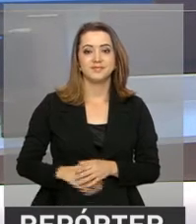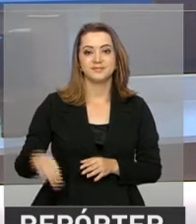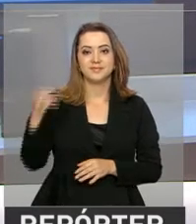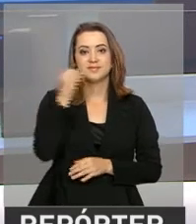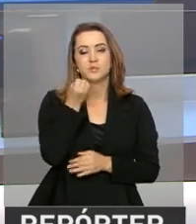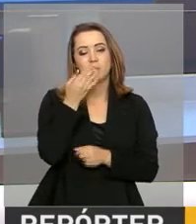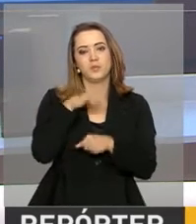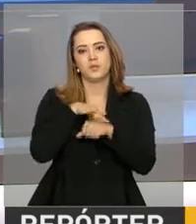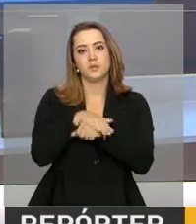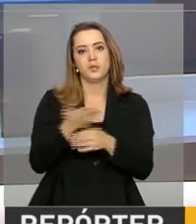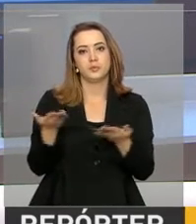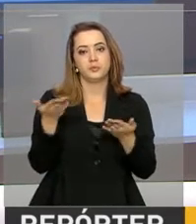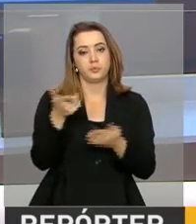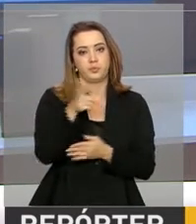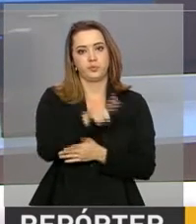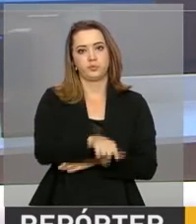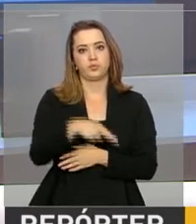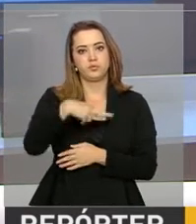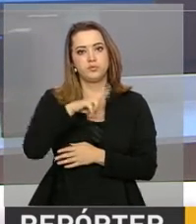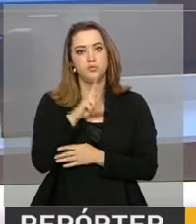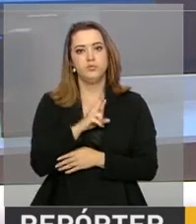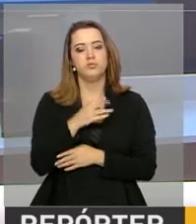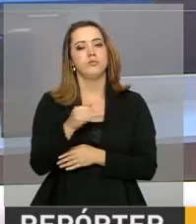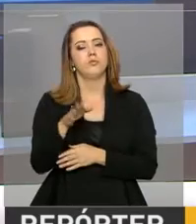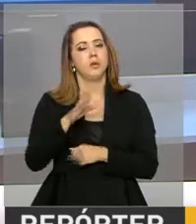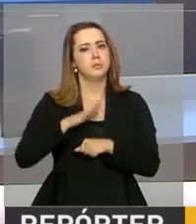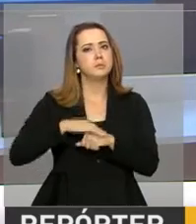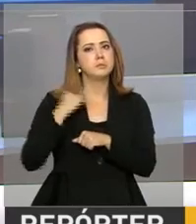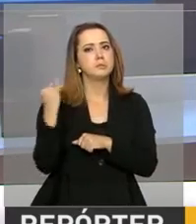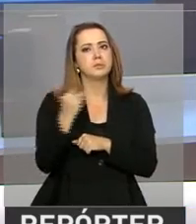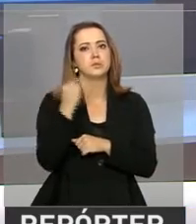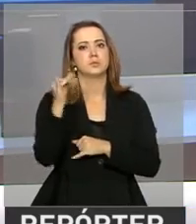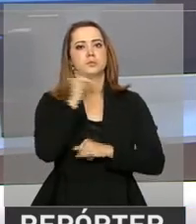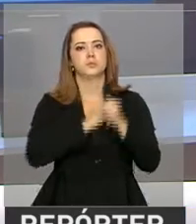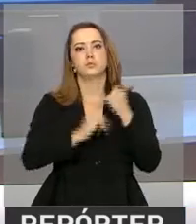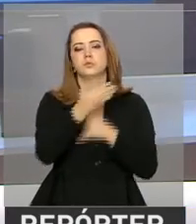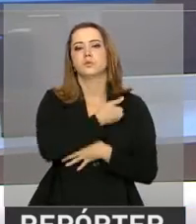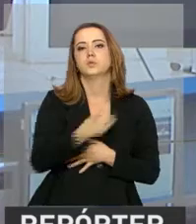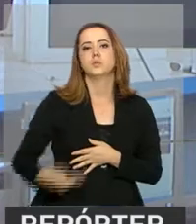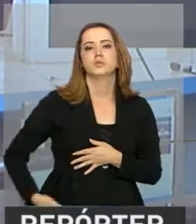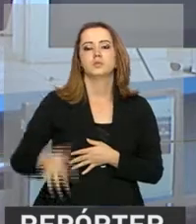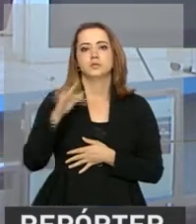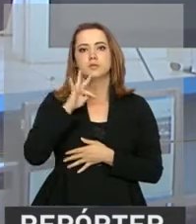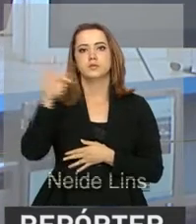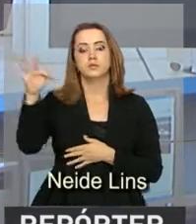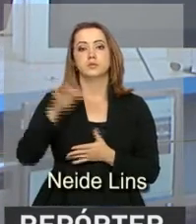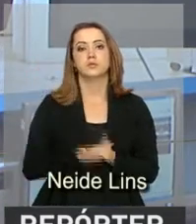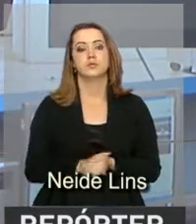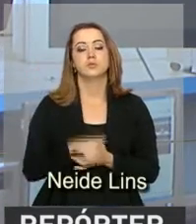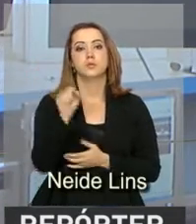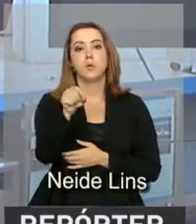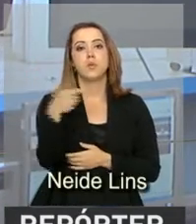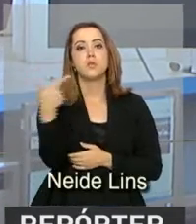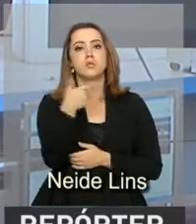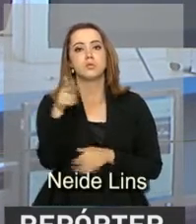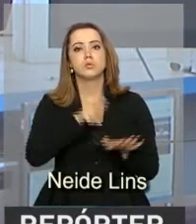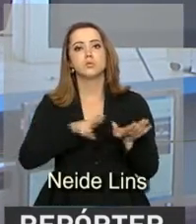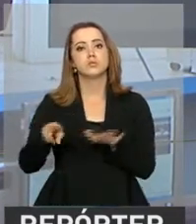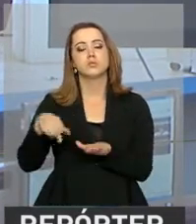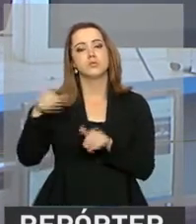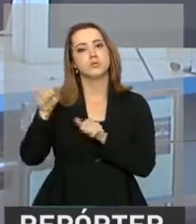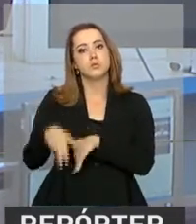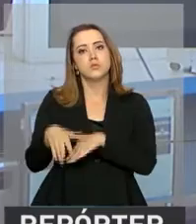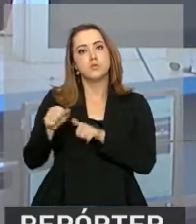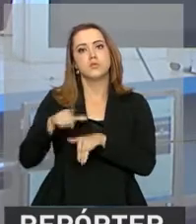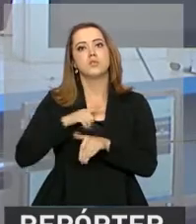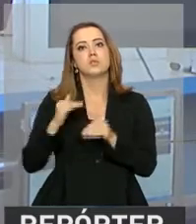Olá, boa noite. No ar mais uma edição do Repórter NBR com as principais notícias do governo federal. Na segunda semana de setembro, o Brasil